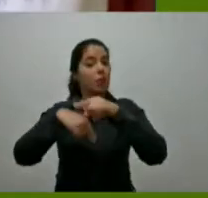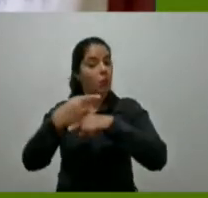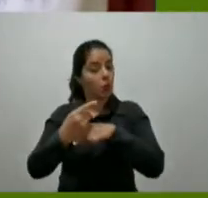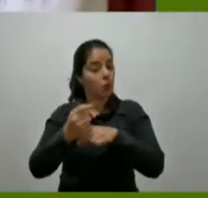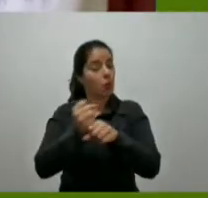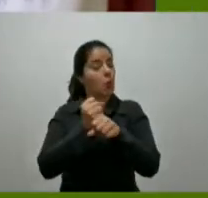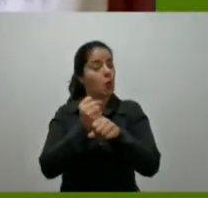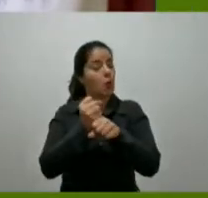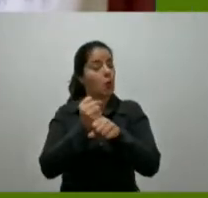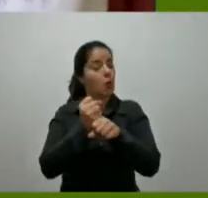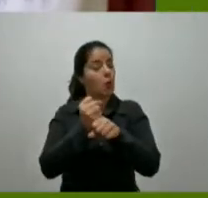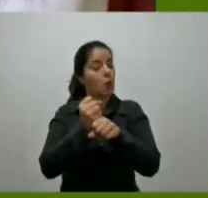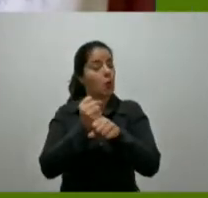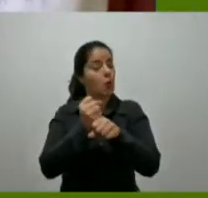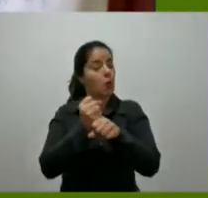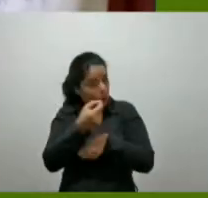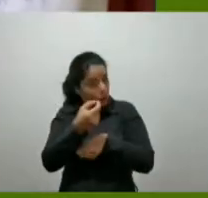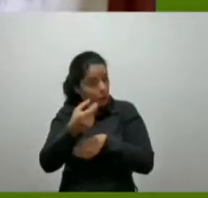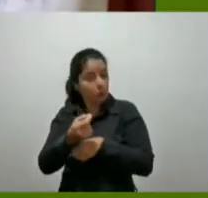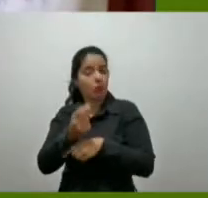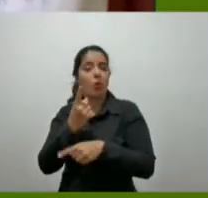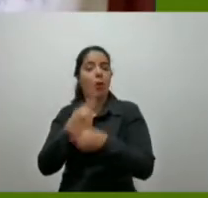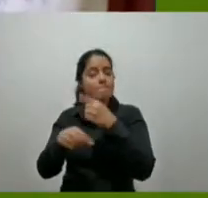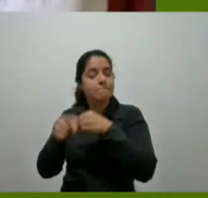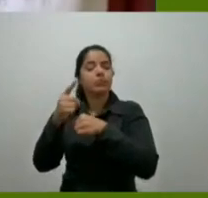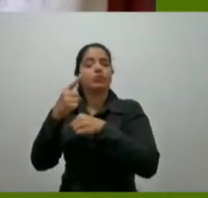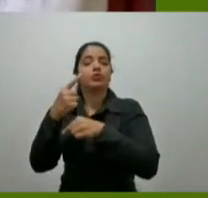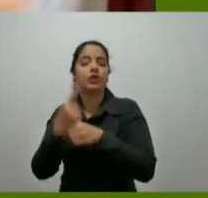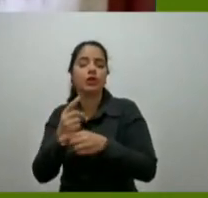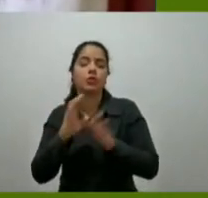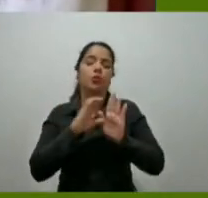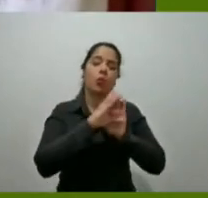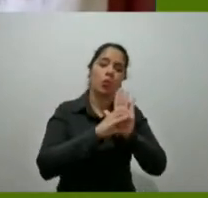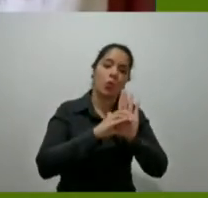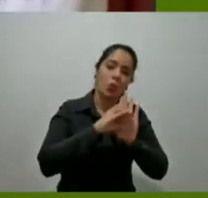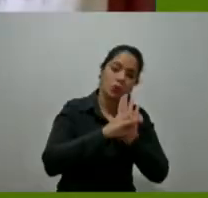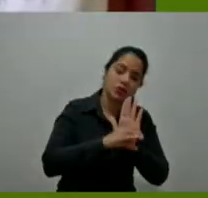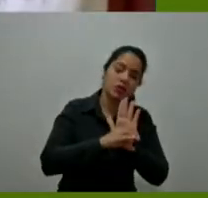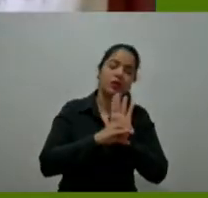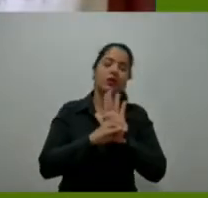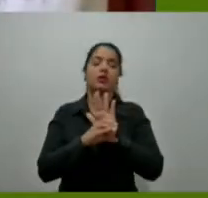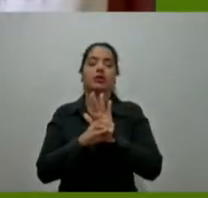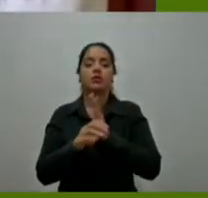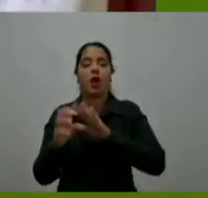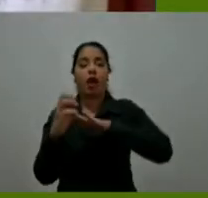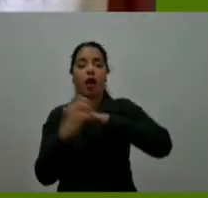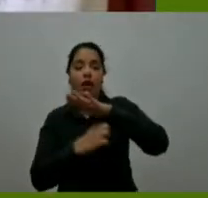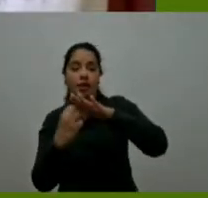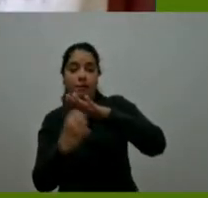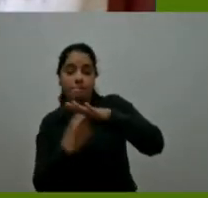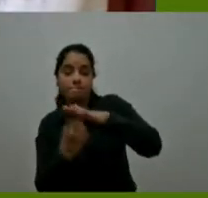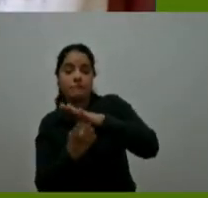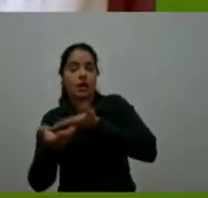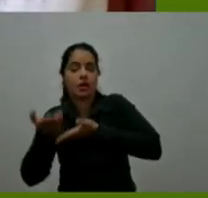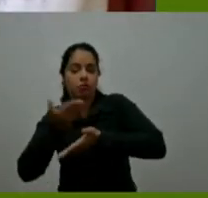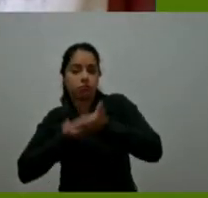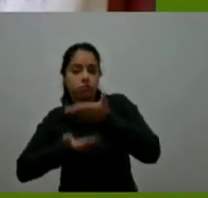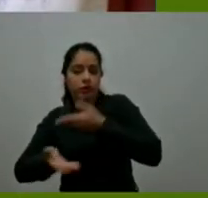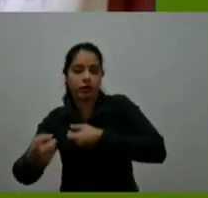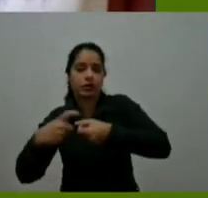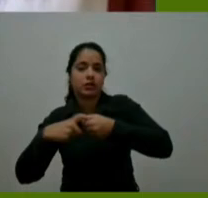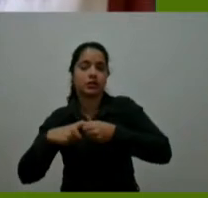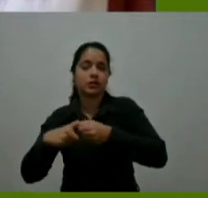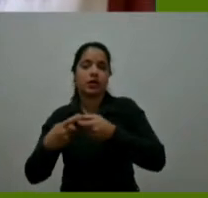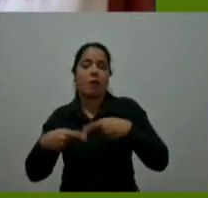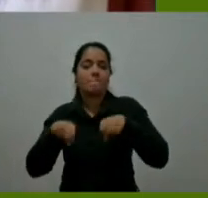necessidades modificando, a nossa integração com empresa como a ArcelorMittal, como a Vale nos ajudou muito no início.